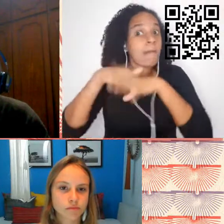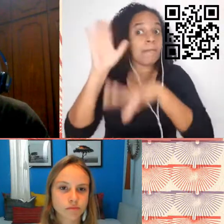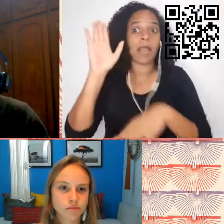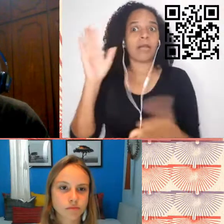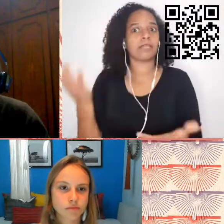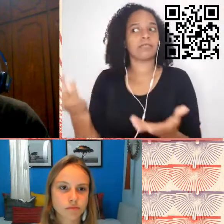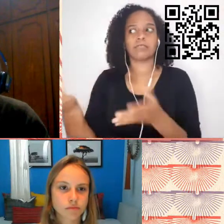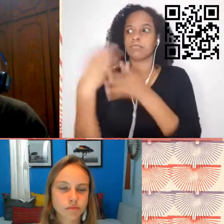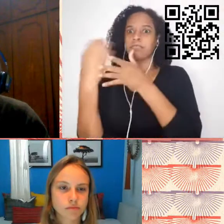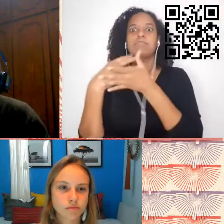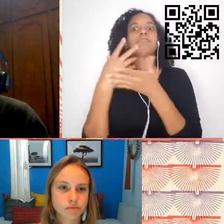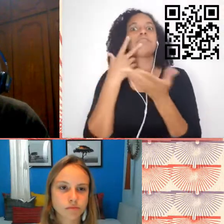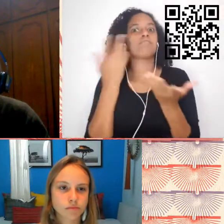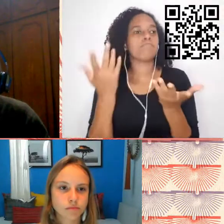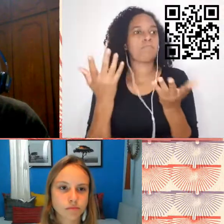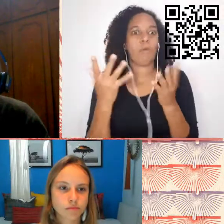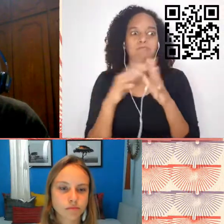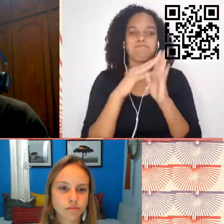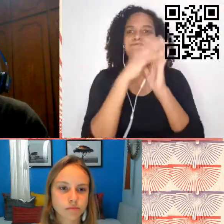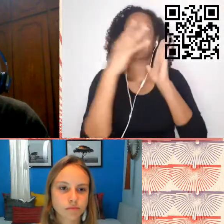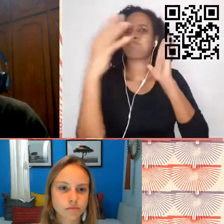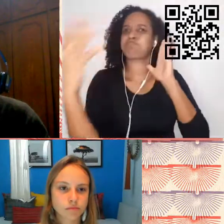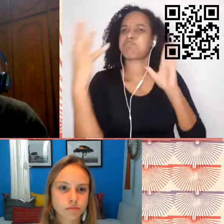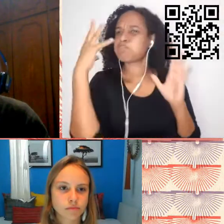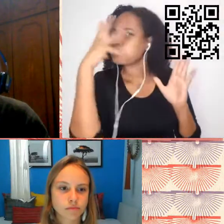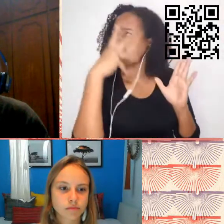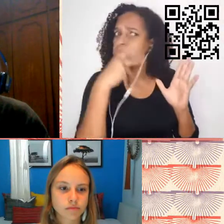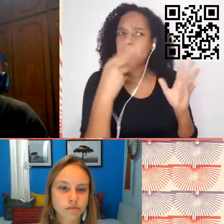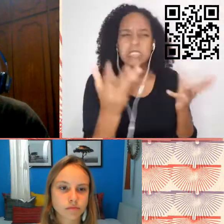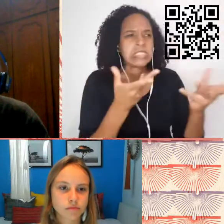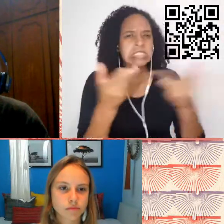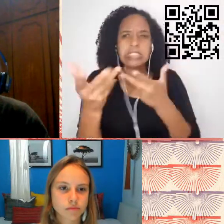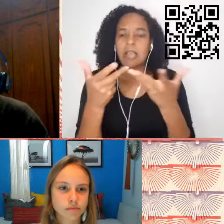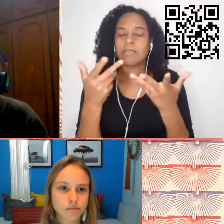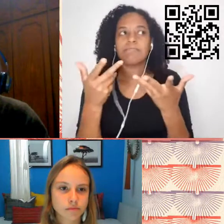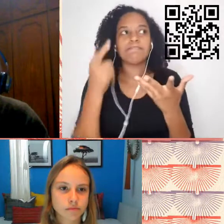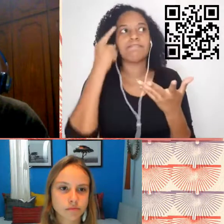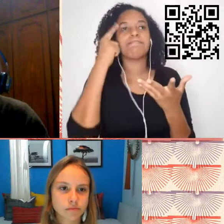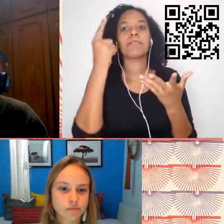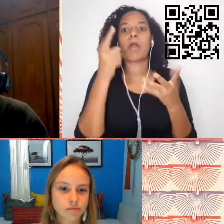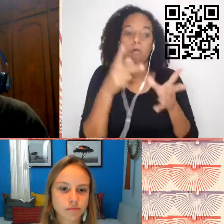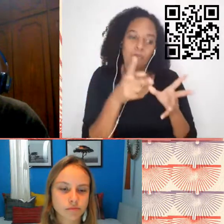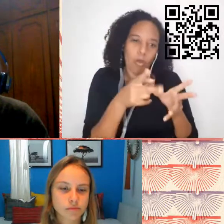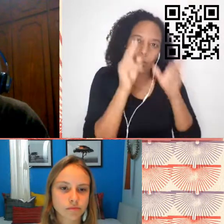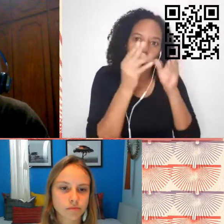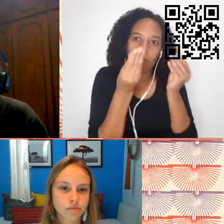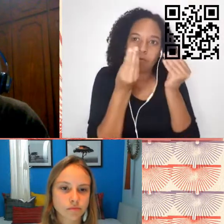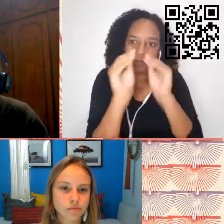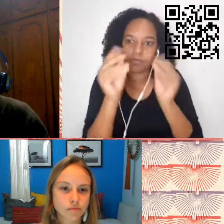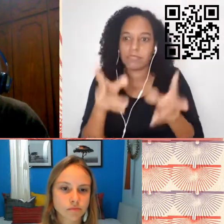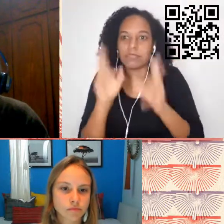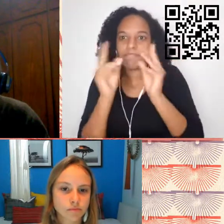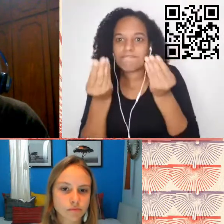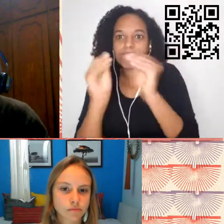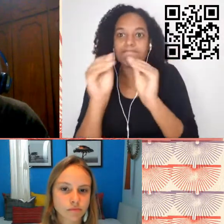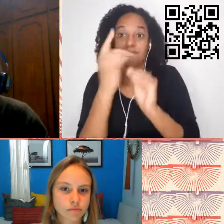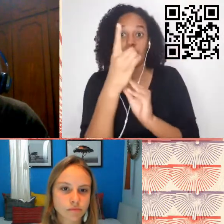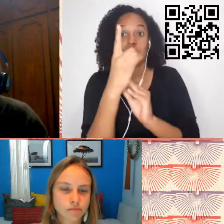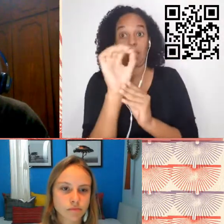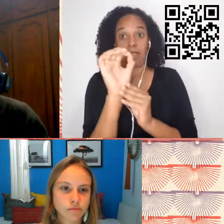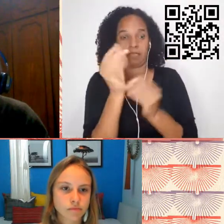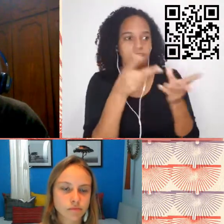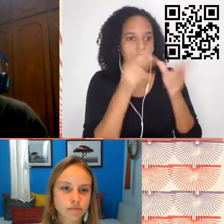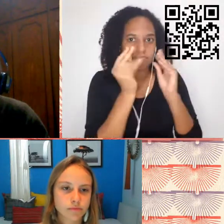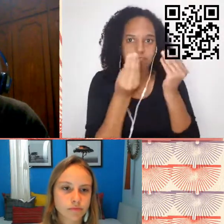Então ficou um material robusto, lindo, belíssimo, só que a gente fragmentou em 10 drops, né? Então a gente vai